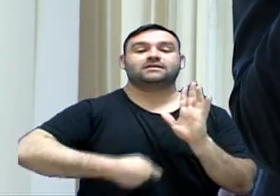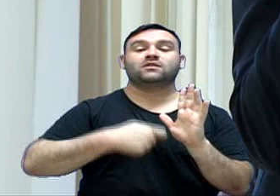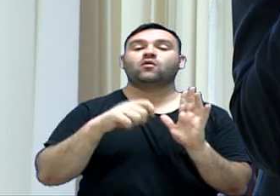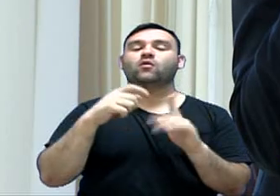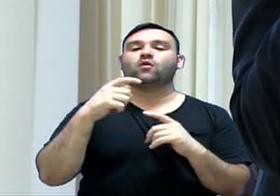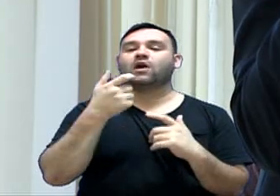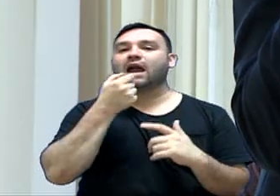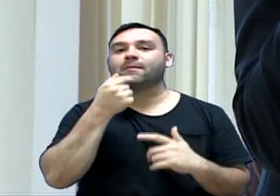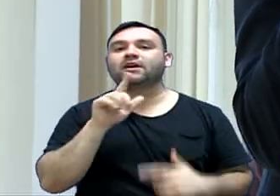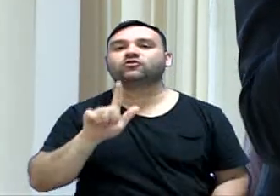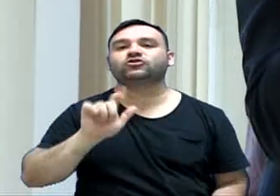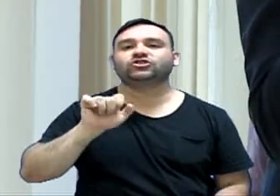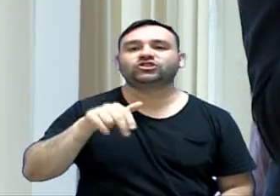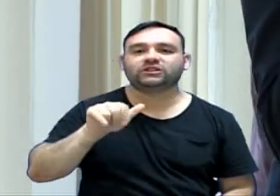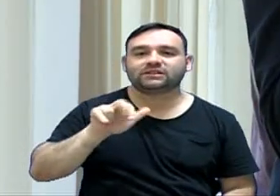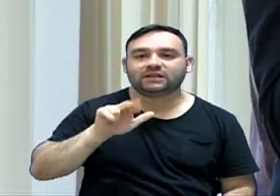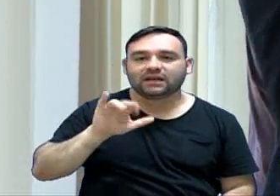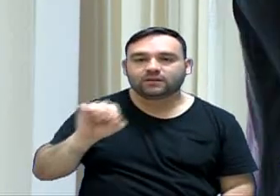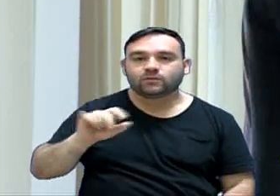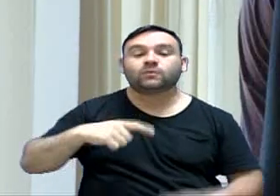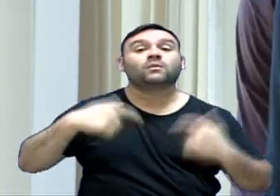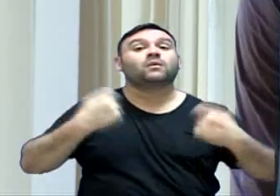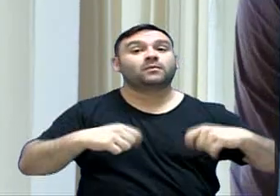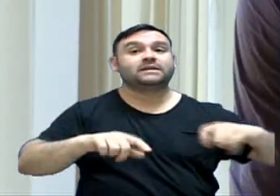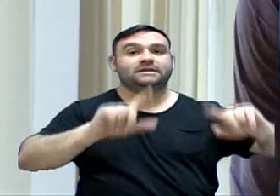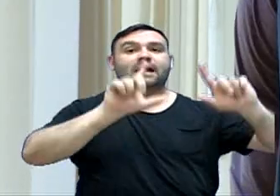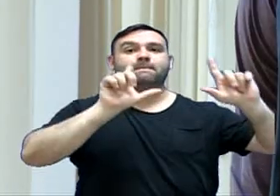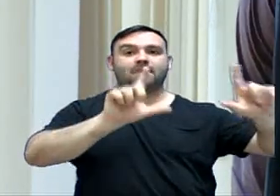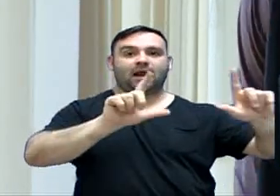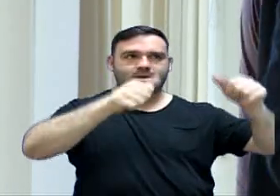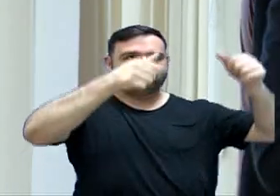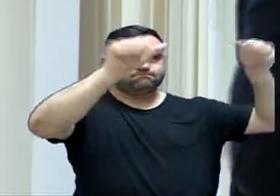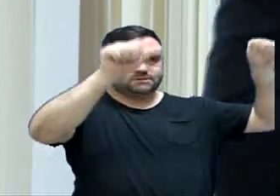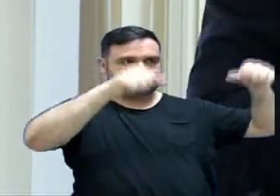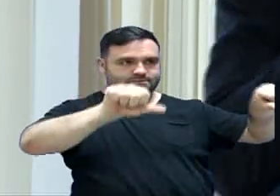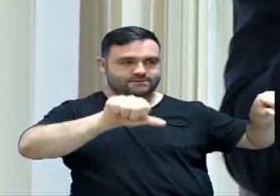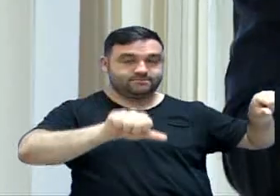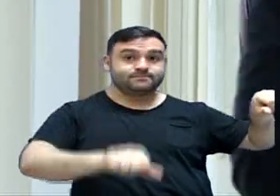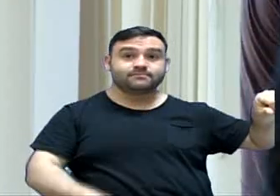genérico. Teria que pôr uma placa.